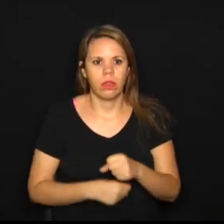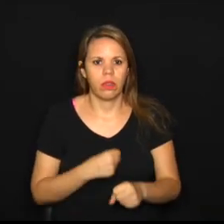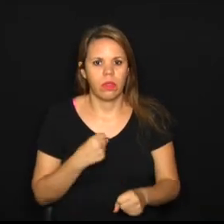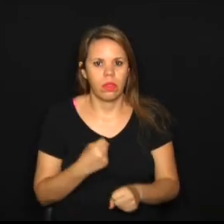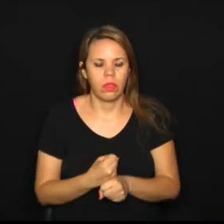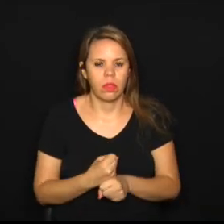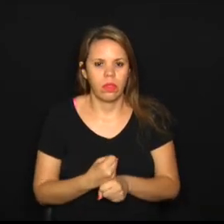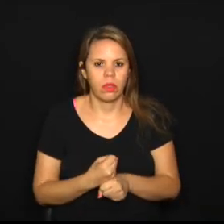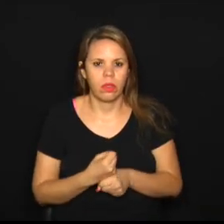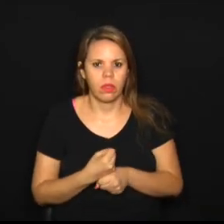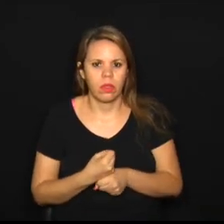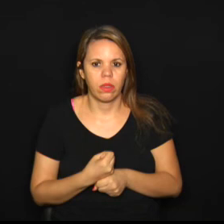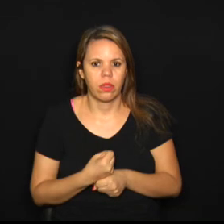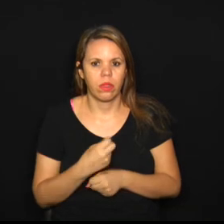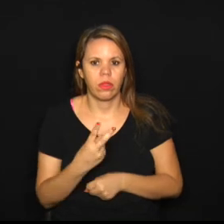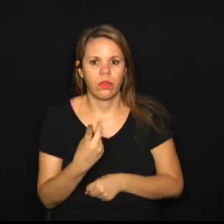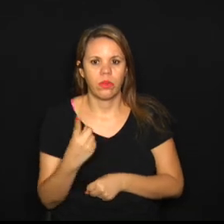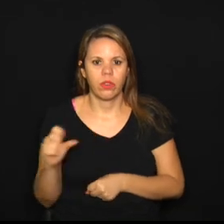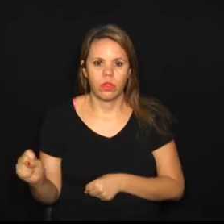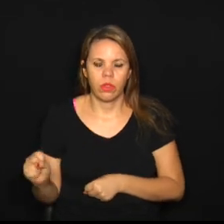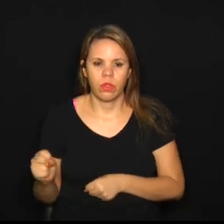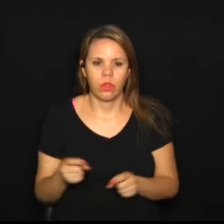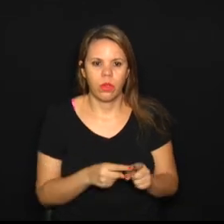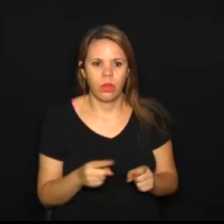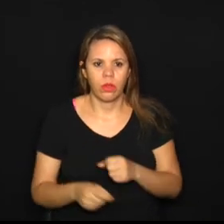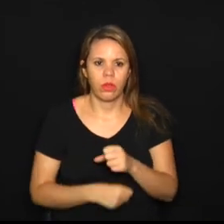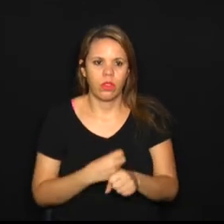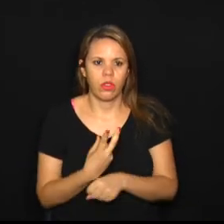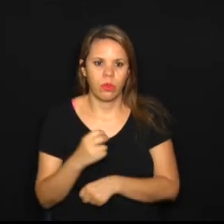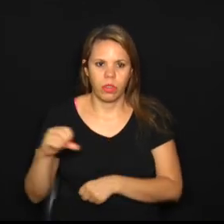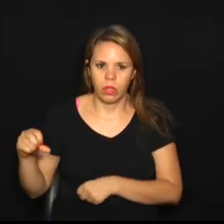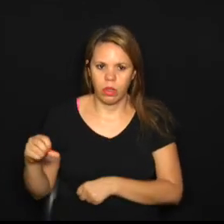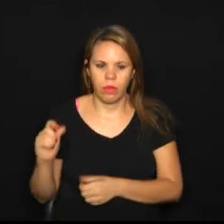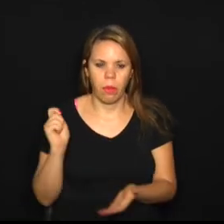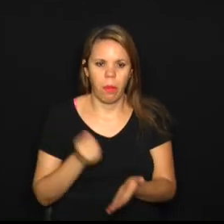que veio do ano de 2018. Durante o ano de 2019 foram pagos